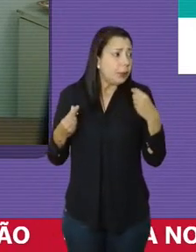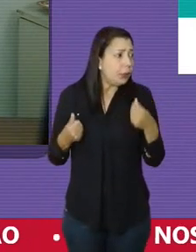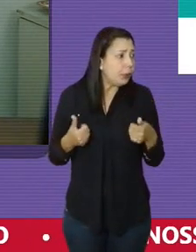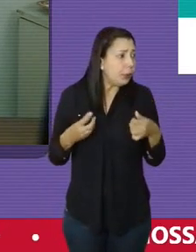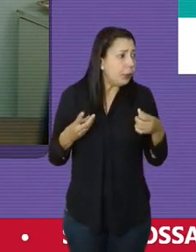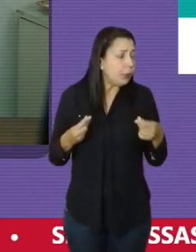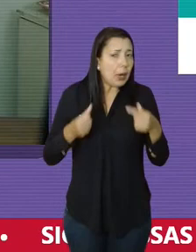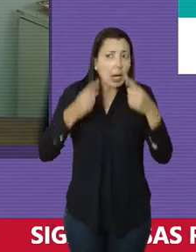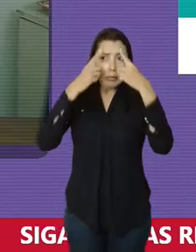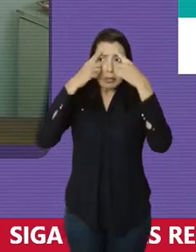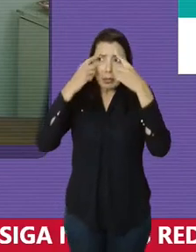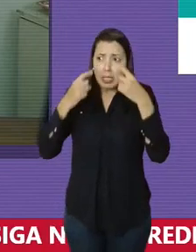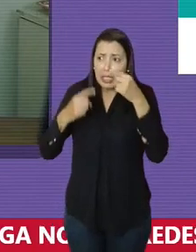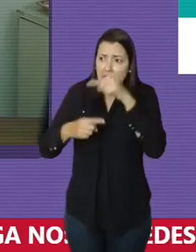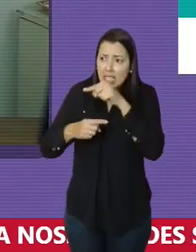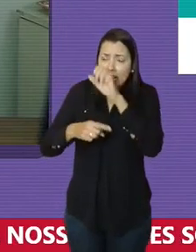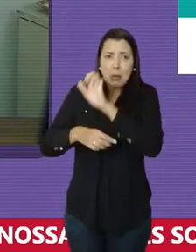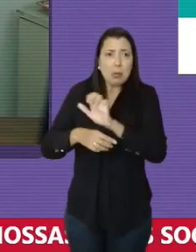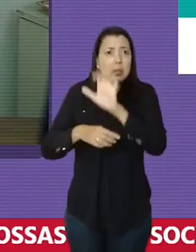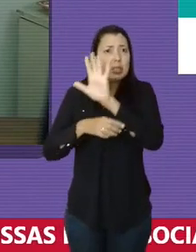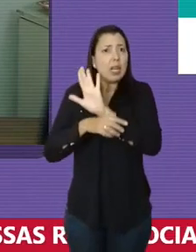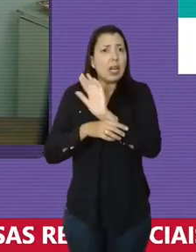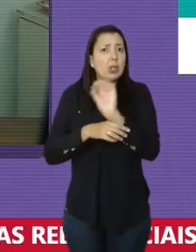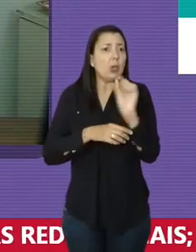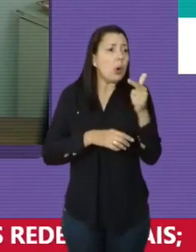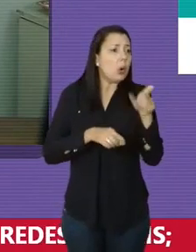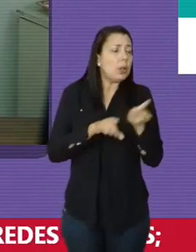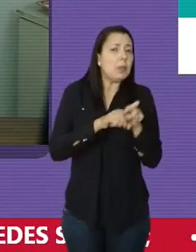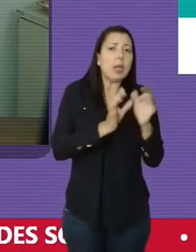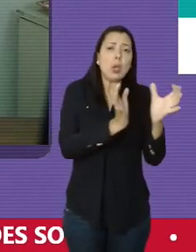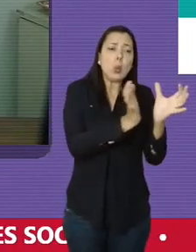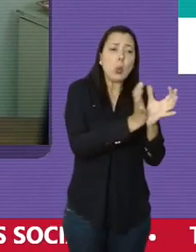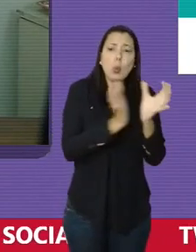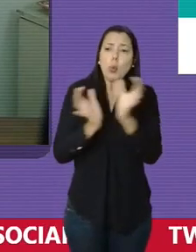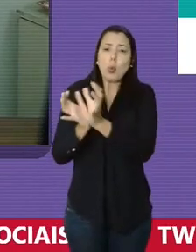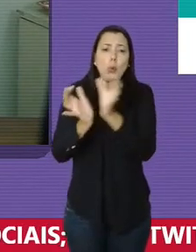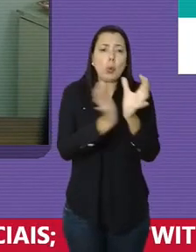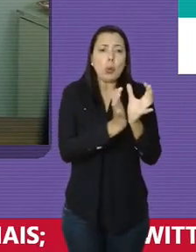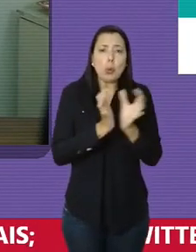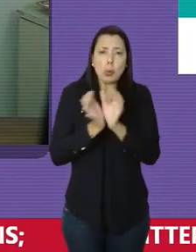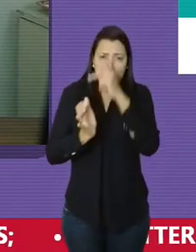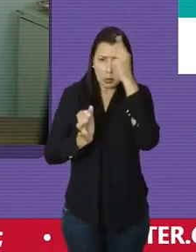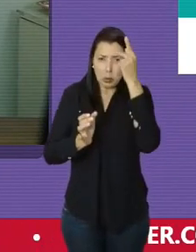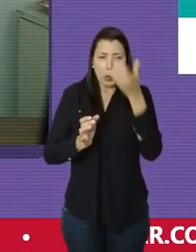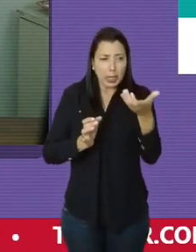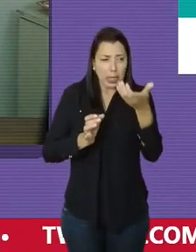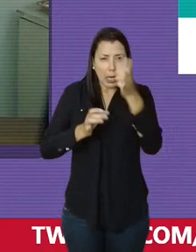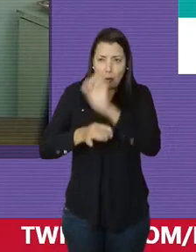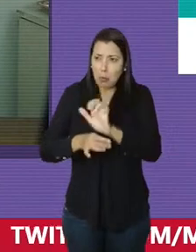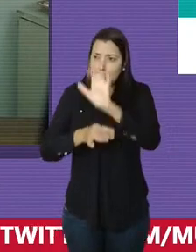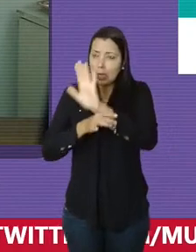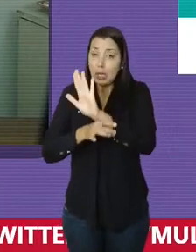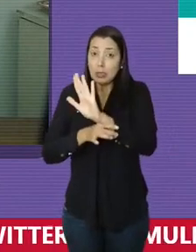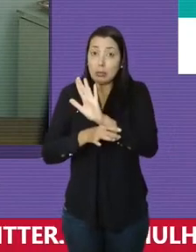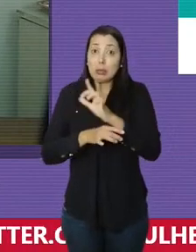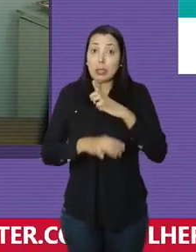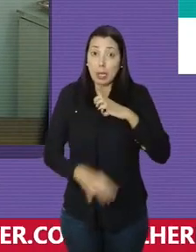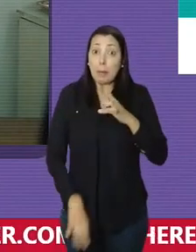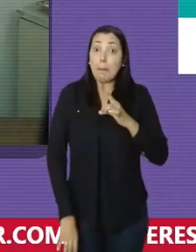A violência exercida pelo Estado ou por grupos extremistas insuflados pelo Estado autoritário causa